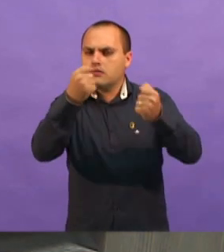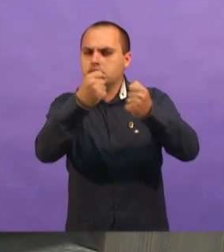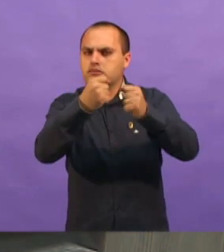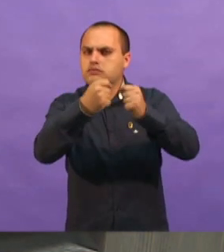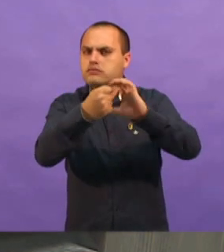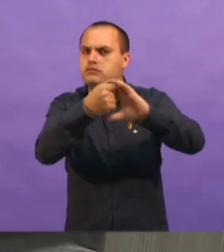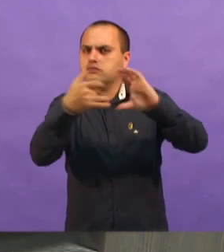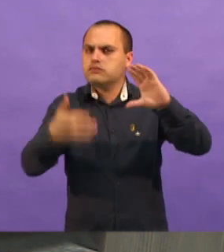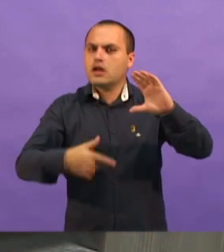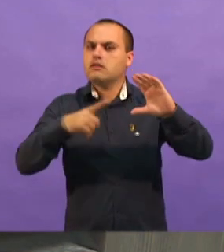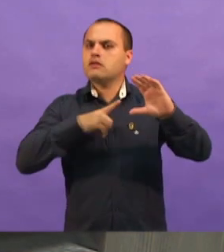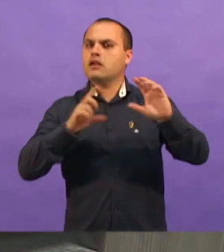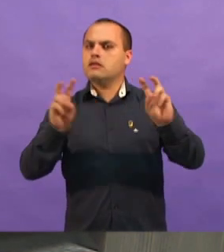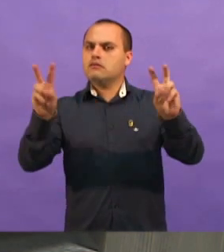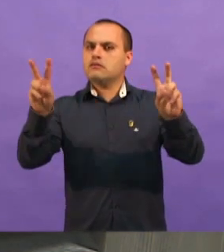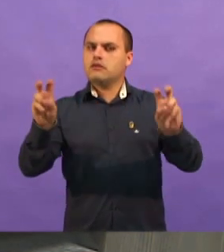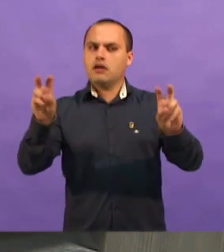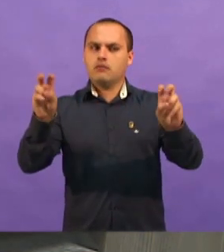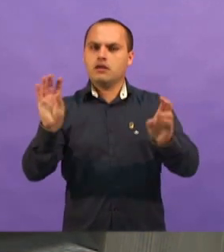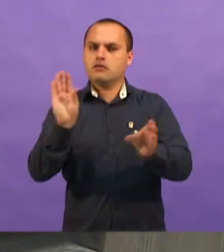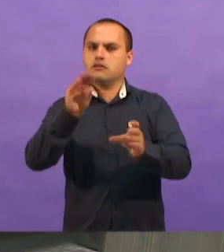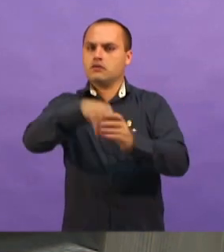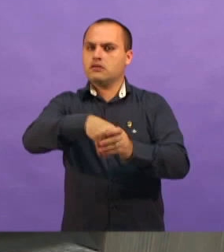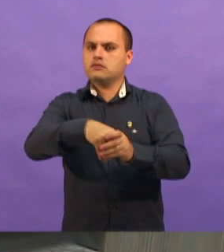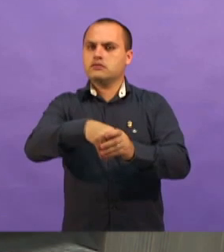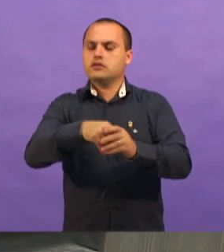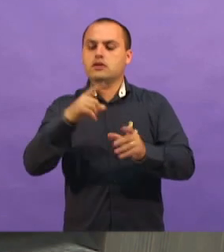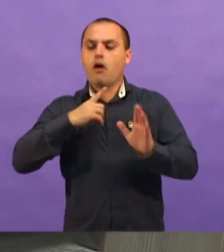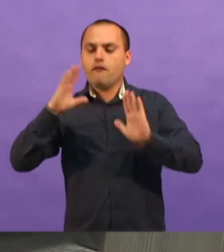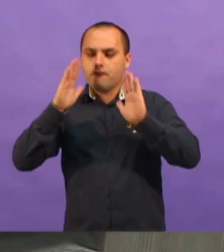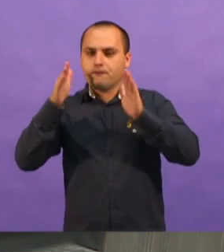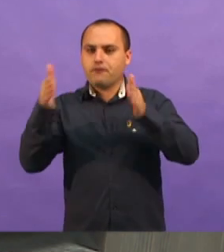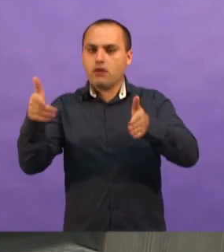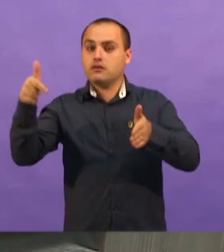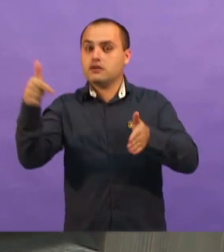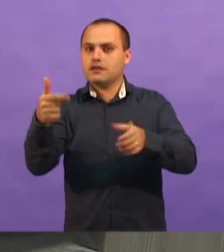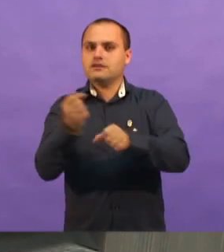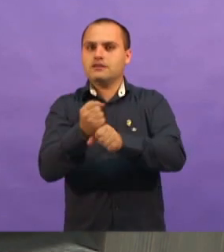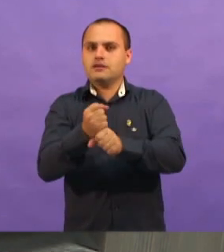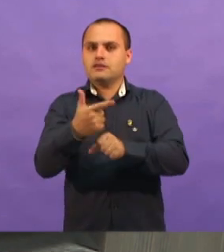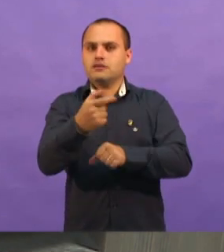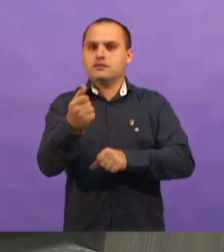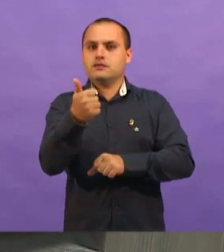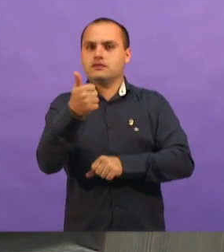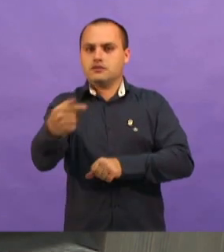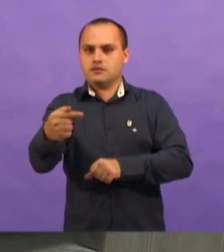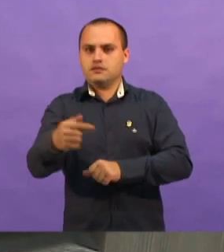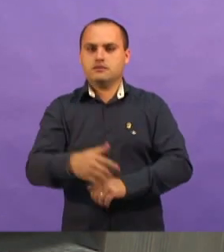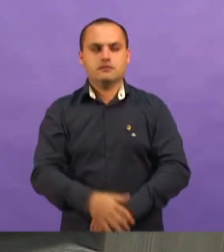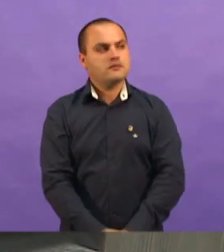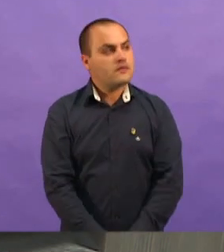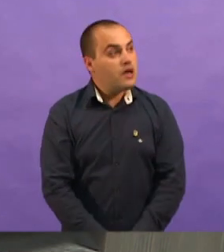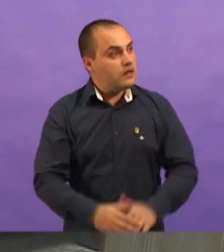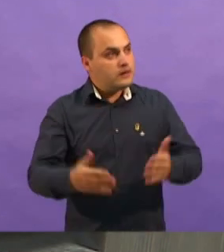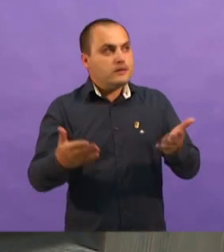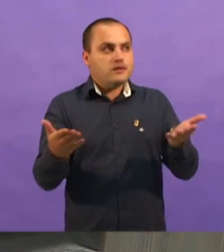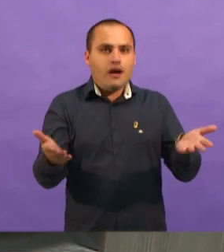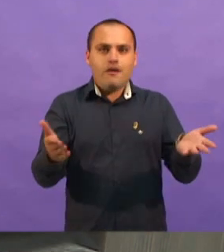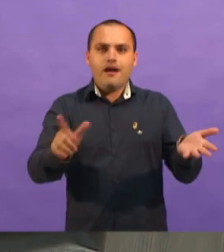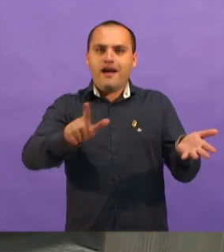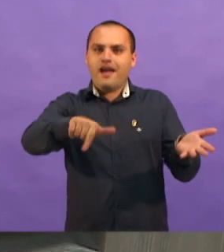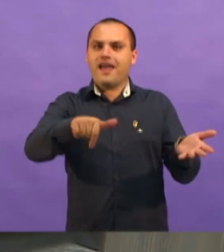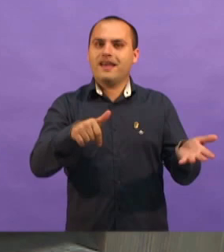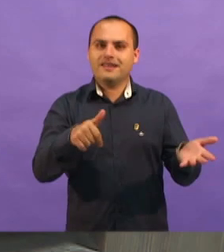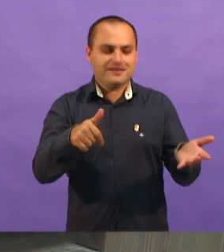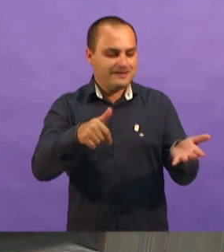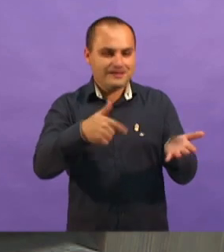enfoques desta edição em especial? Essa aqui é uma edição que abre as comemorações